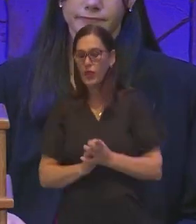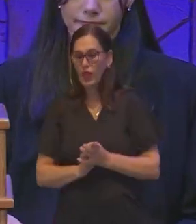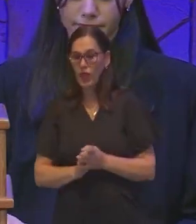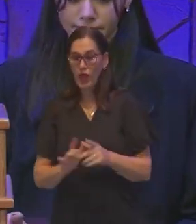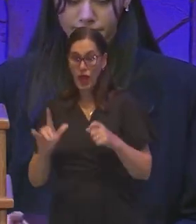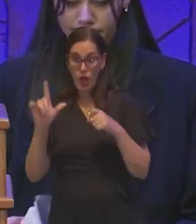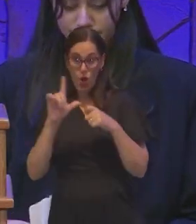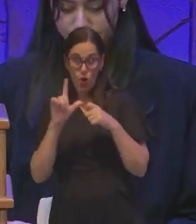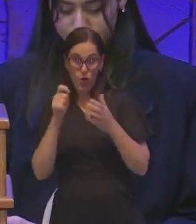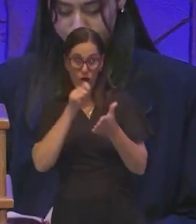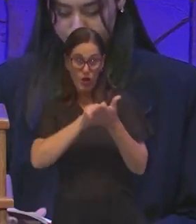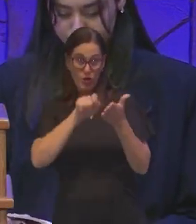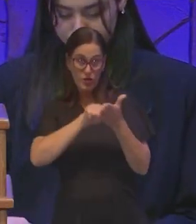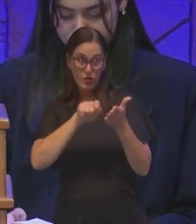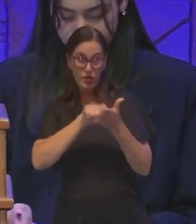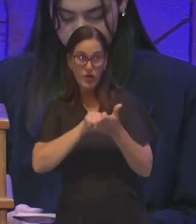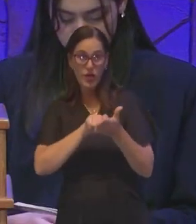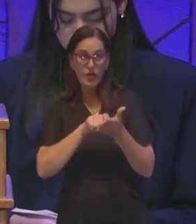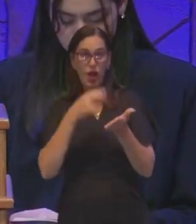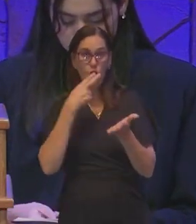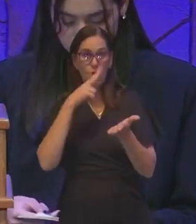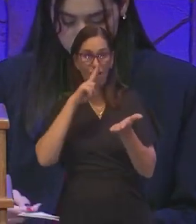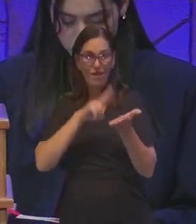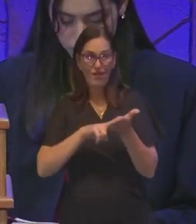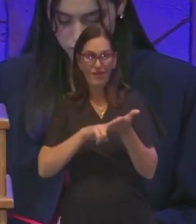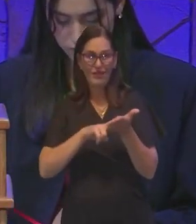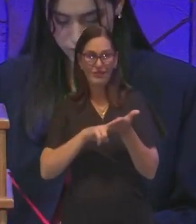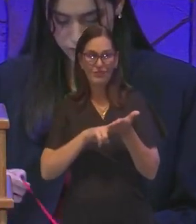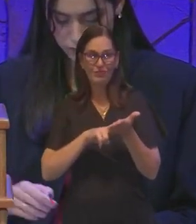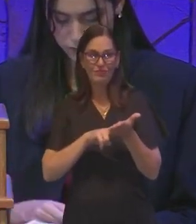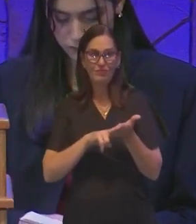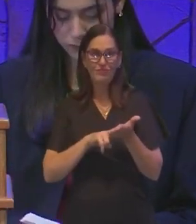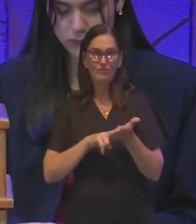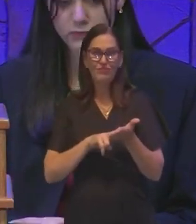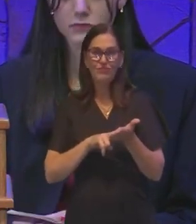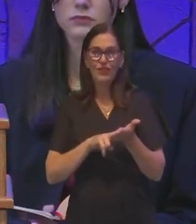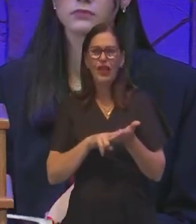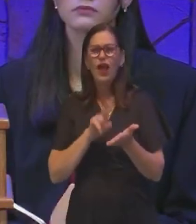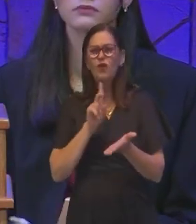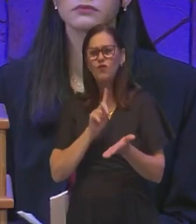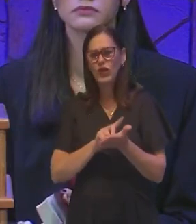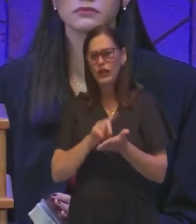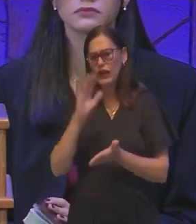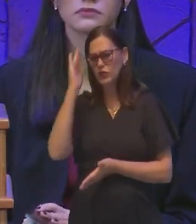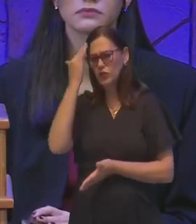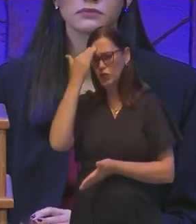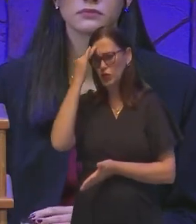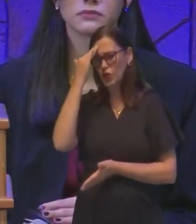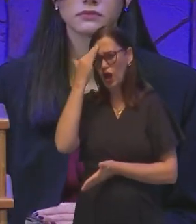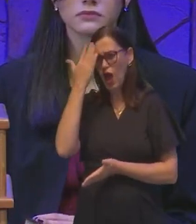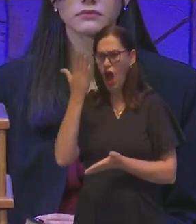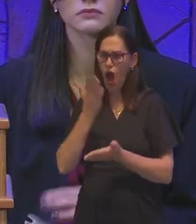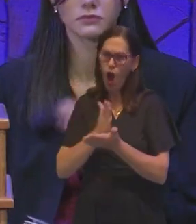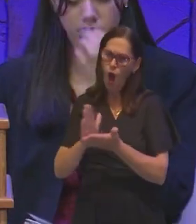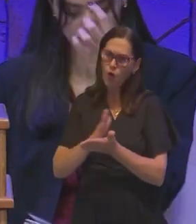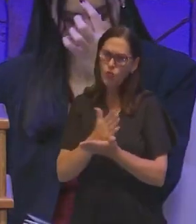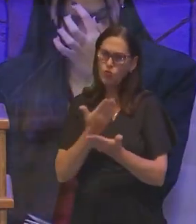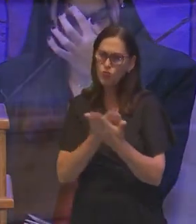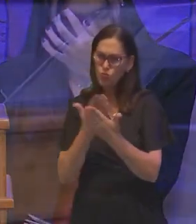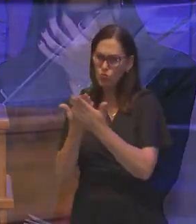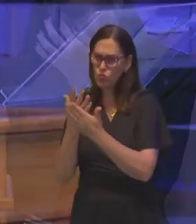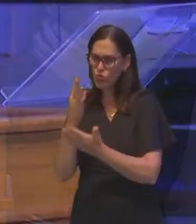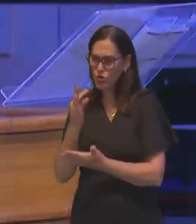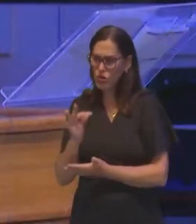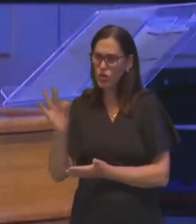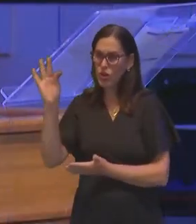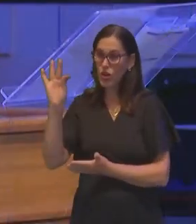Lucas, ele escreve uma carta. Na verdade, no entendimento de alguns teólogos, o